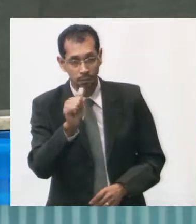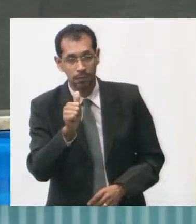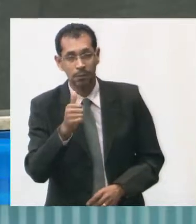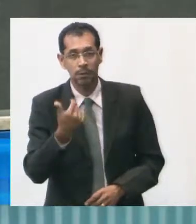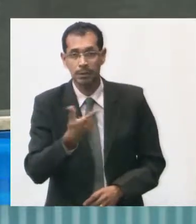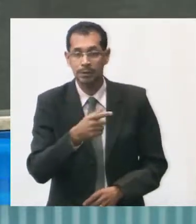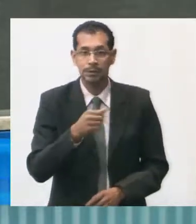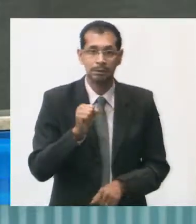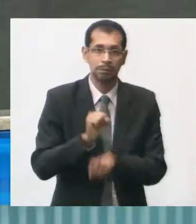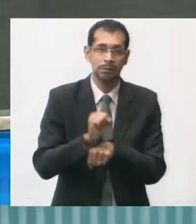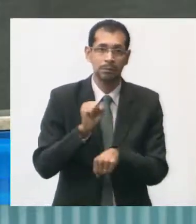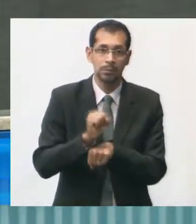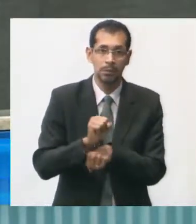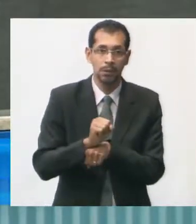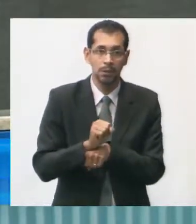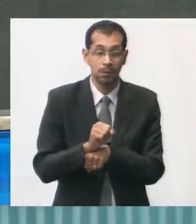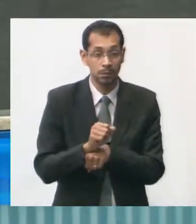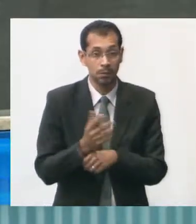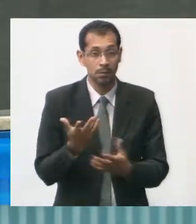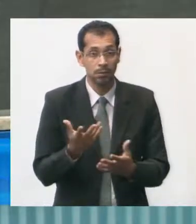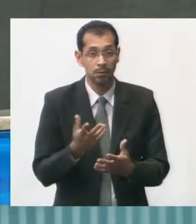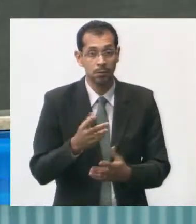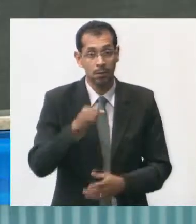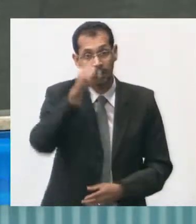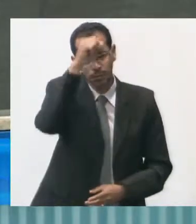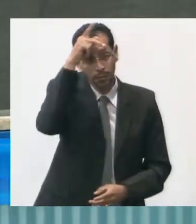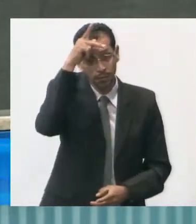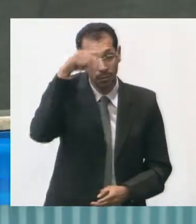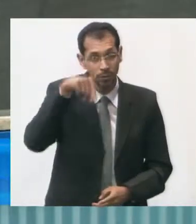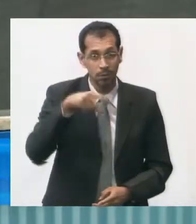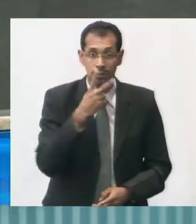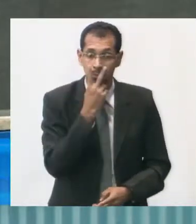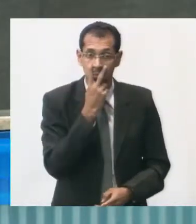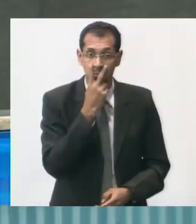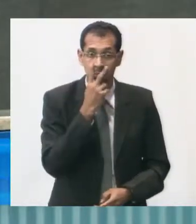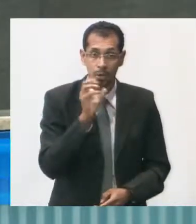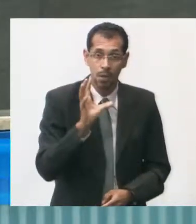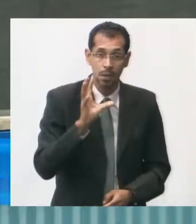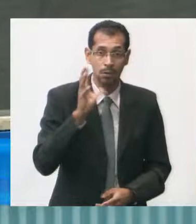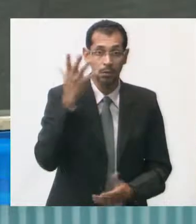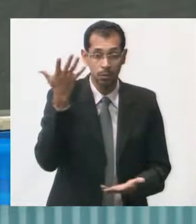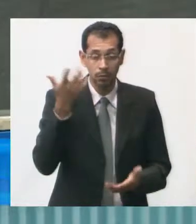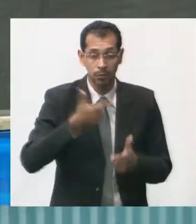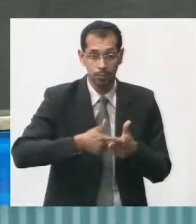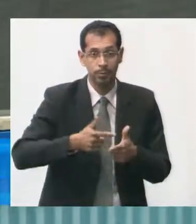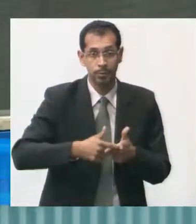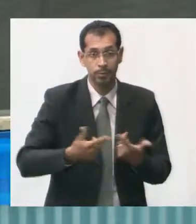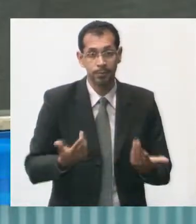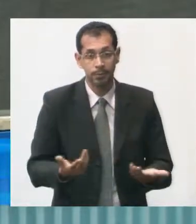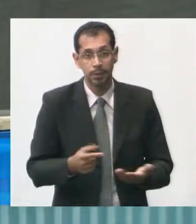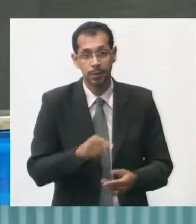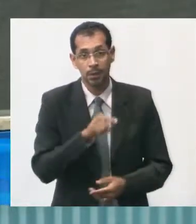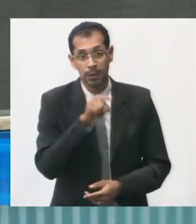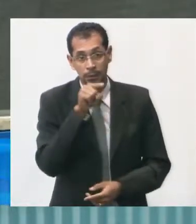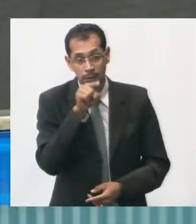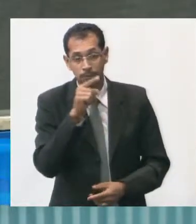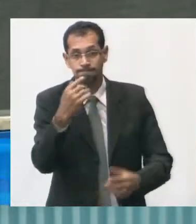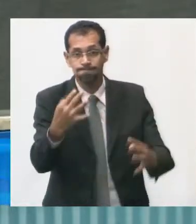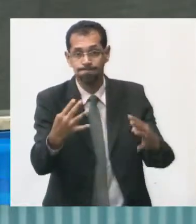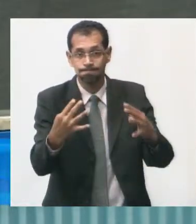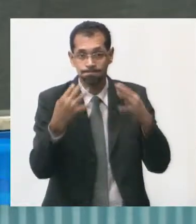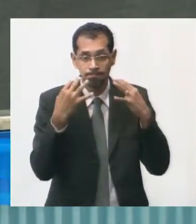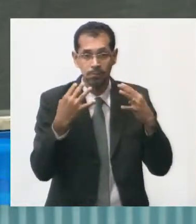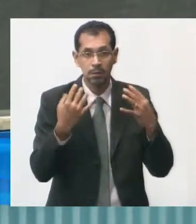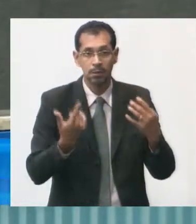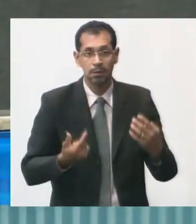aquele problema daquela pedra, uma pedra enorme, nos fundos da casa dela. Então, dona Mônica, a senhora está acompanhando aqui a sessão, nós estamos